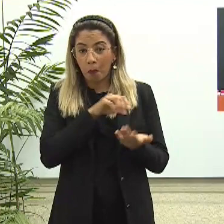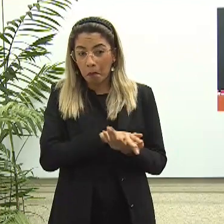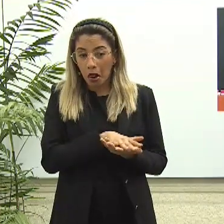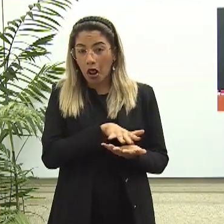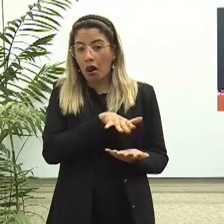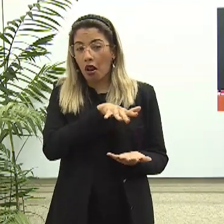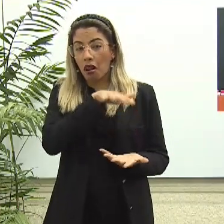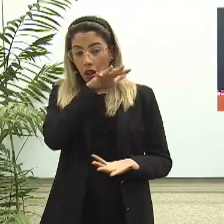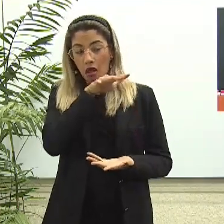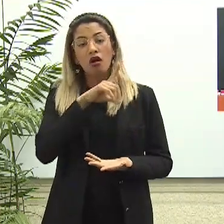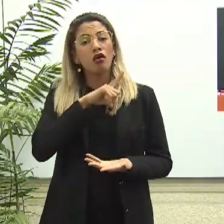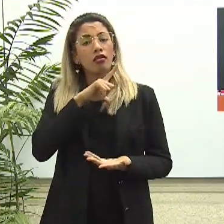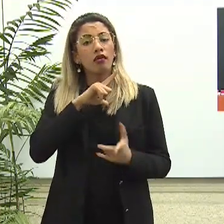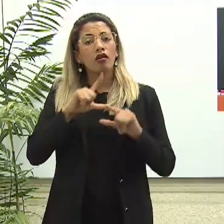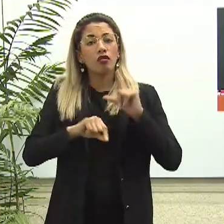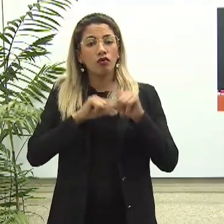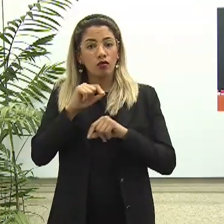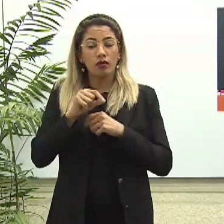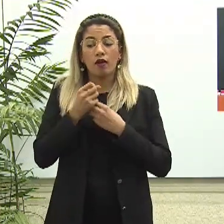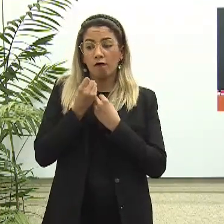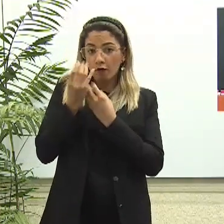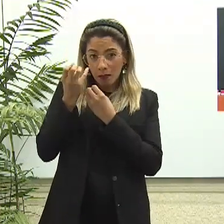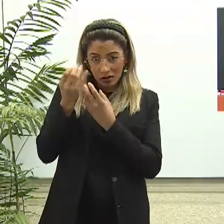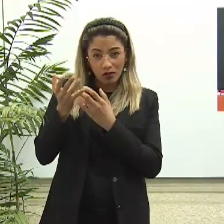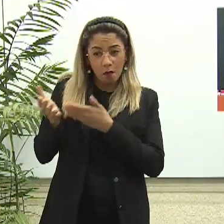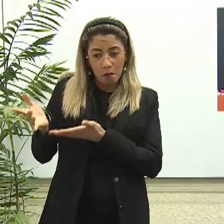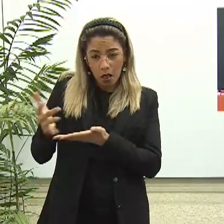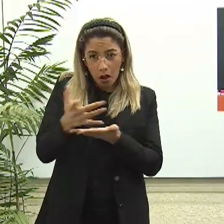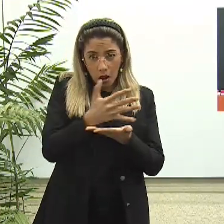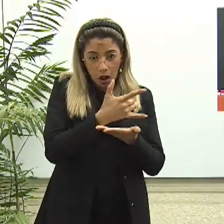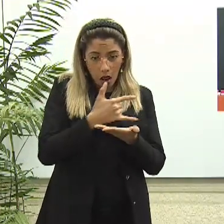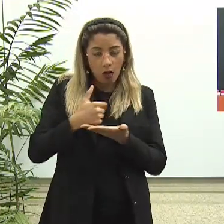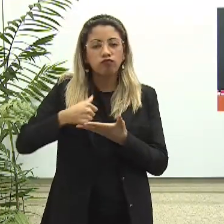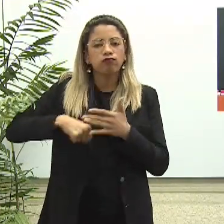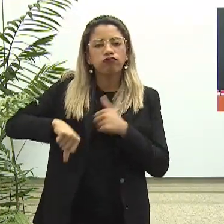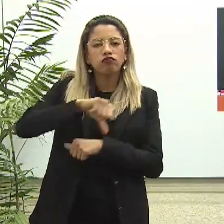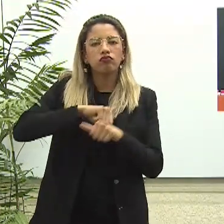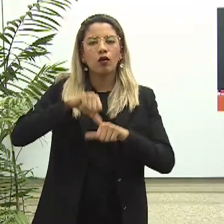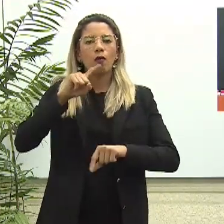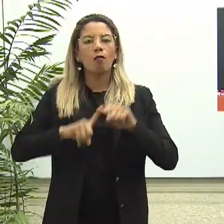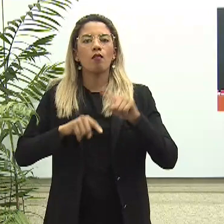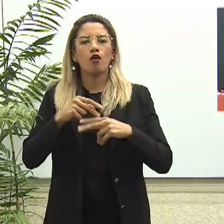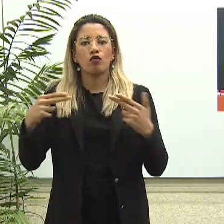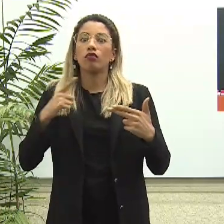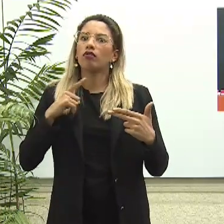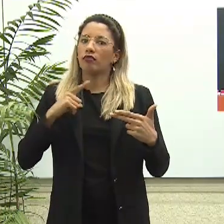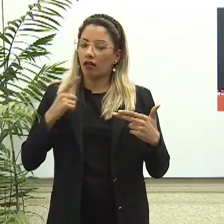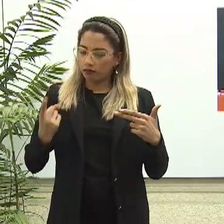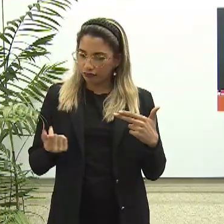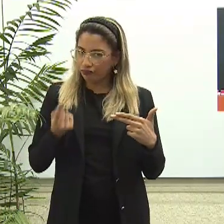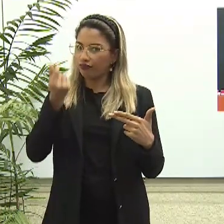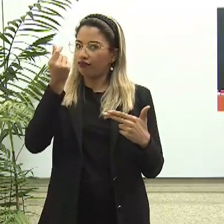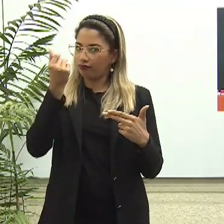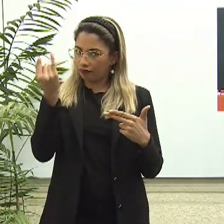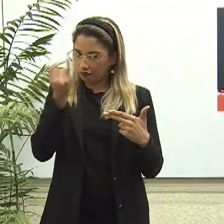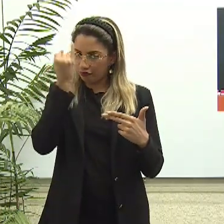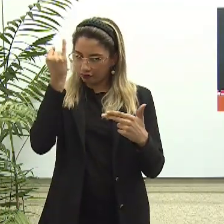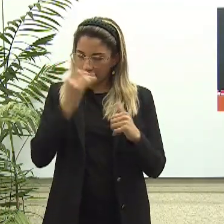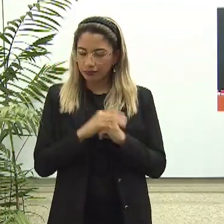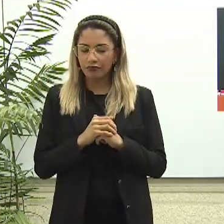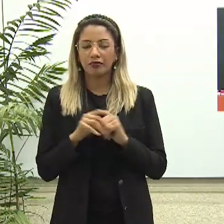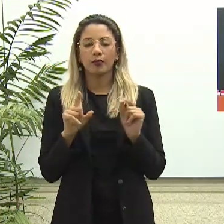dados no produto de maior valor agregado hoje não também é tem uma polêmica sobre como